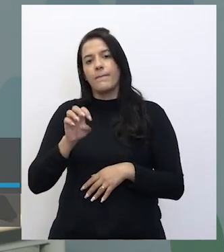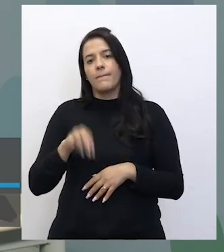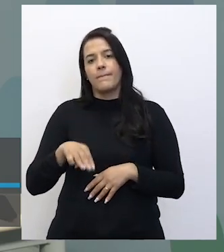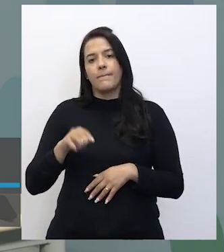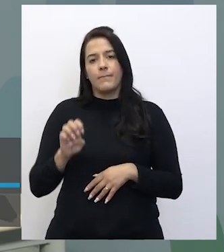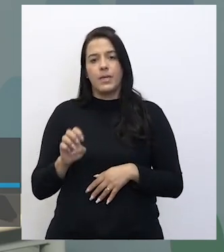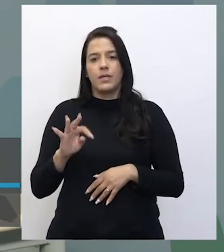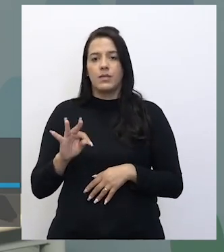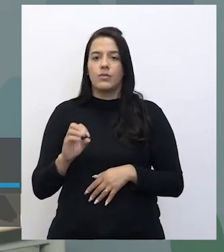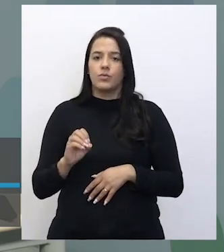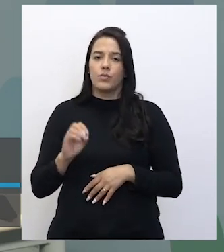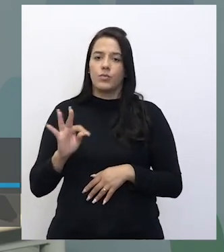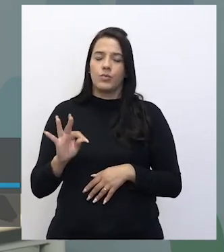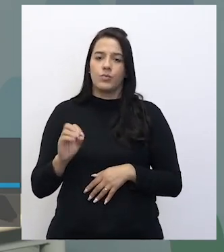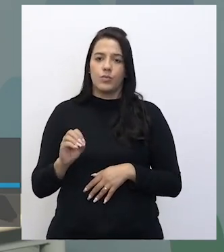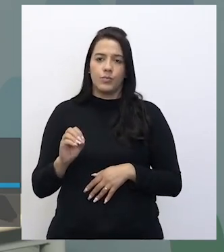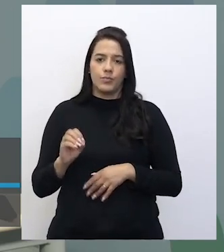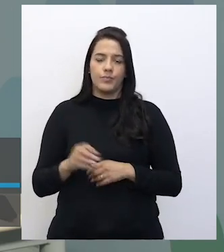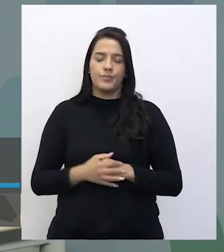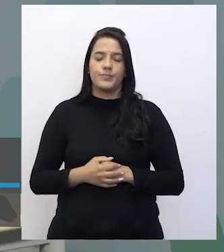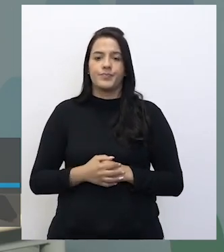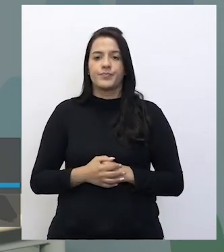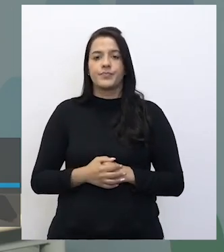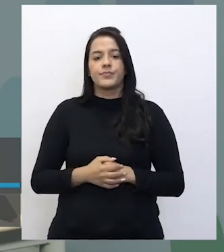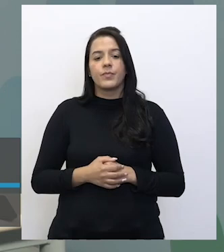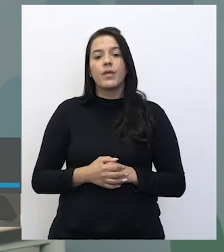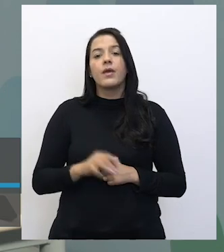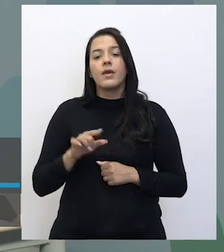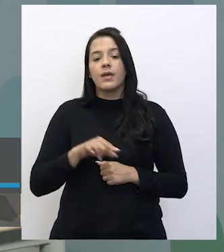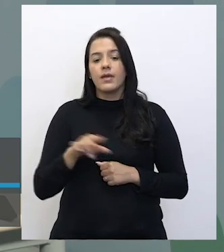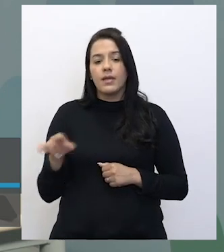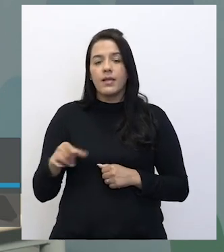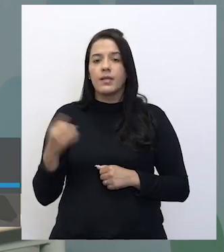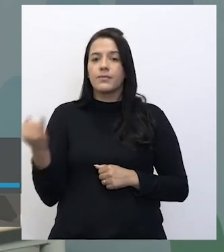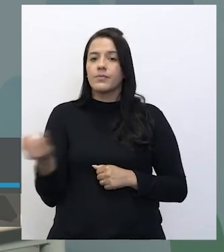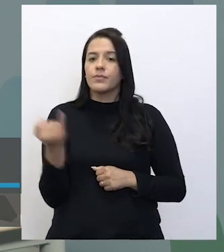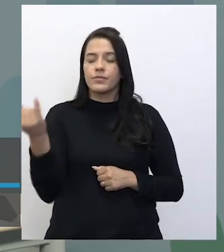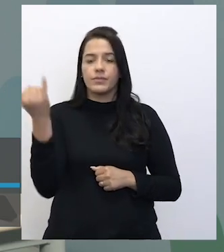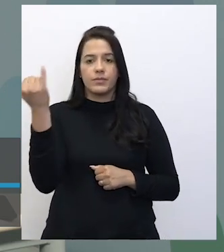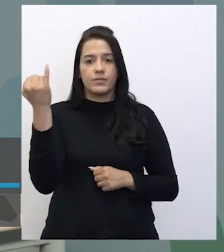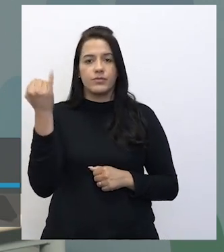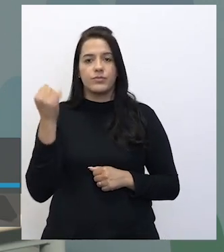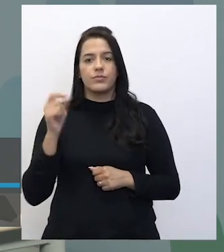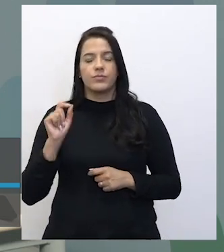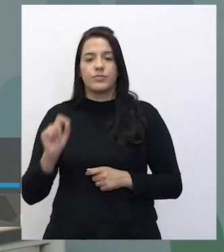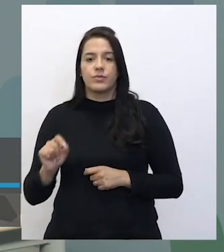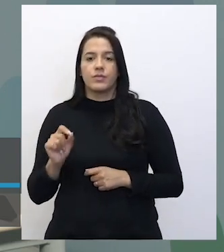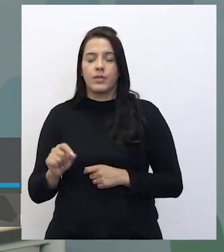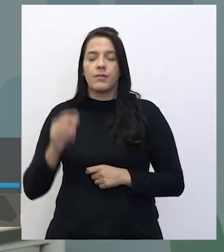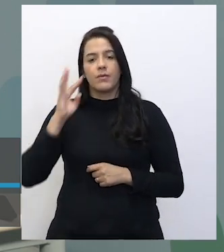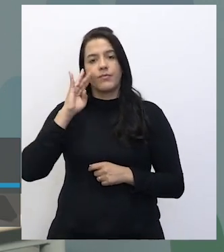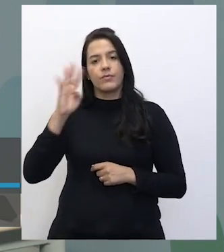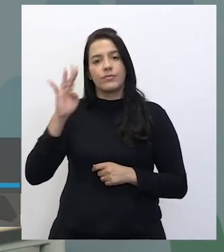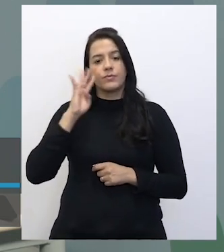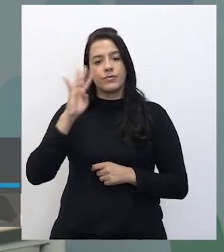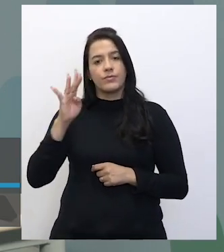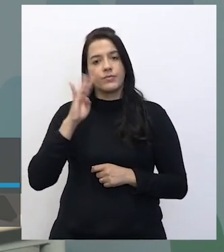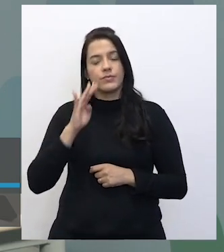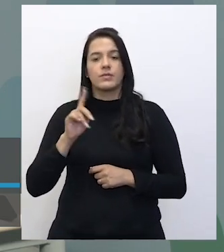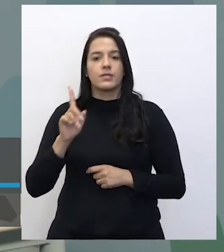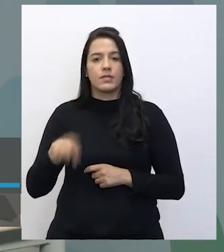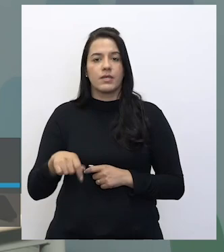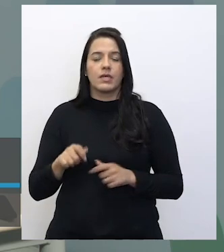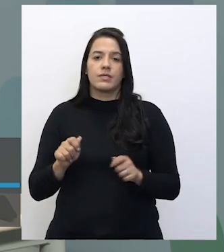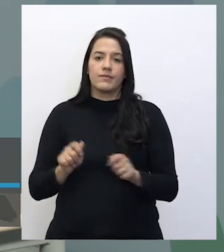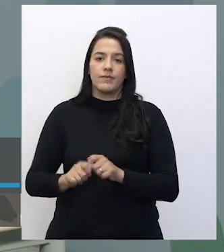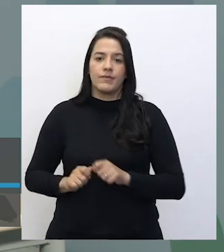Então, o método é fundante, ele é fundamental para a filosofia enquanto atividade, se a